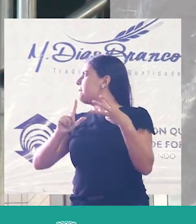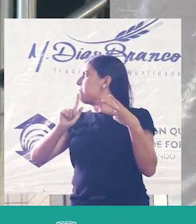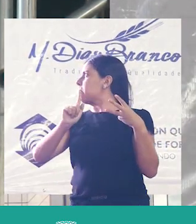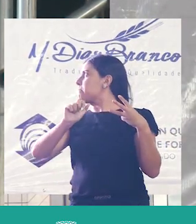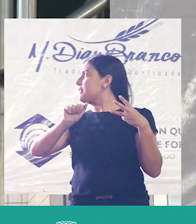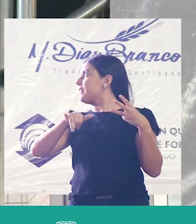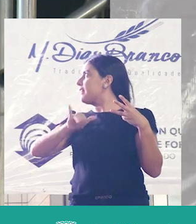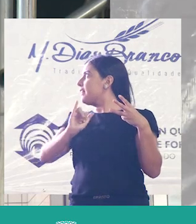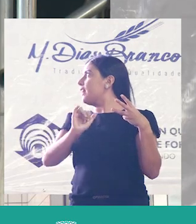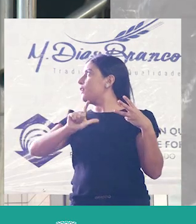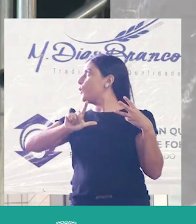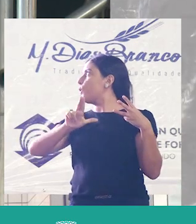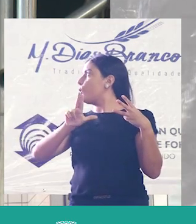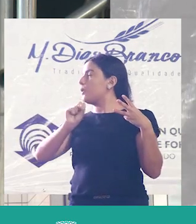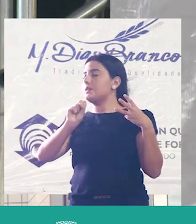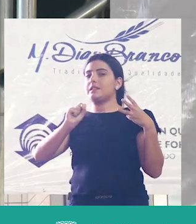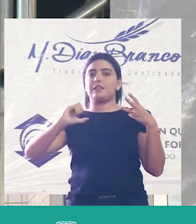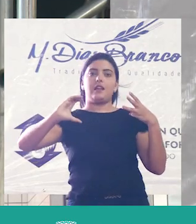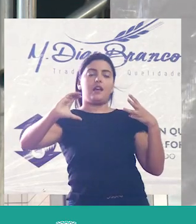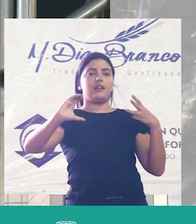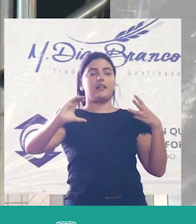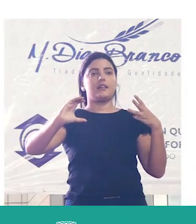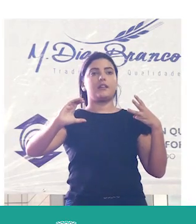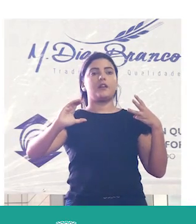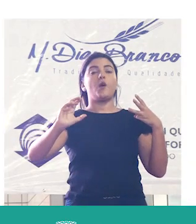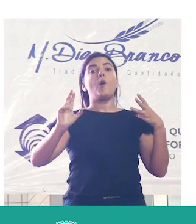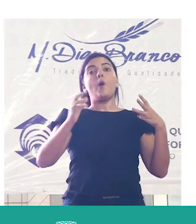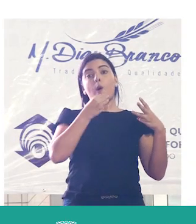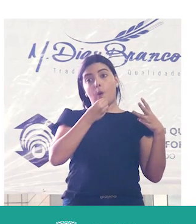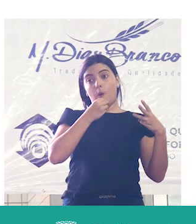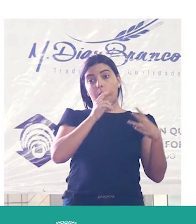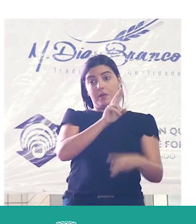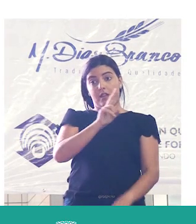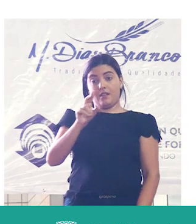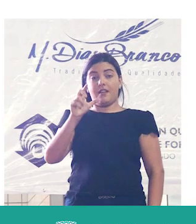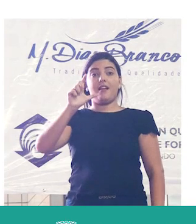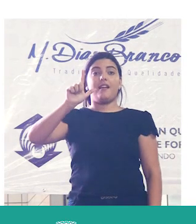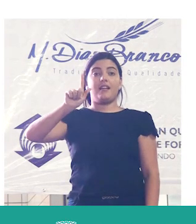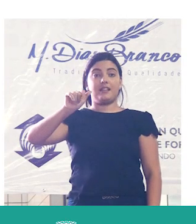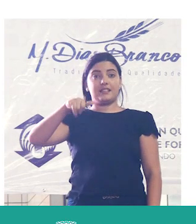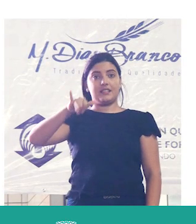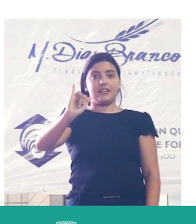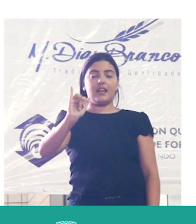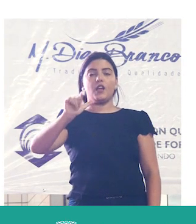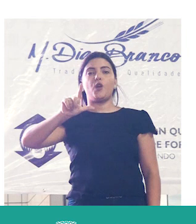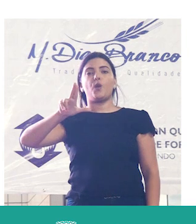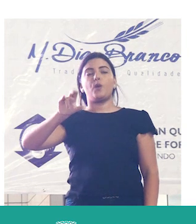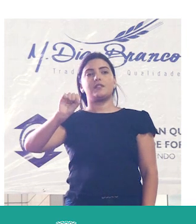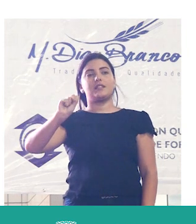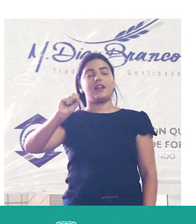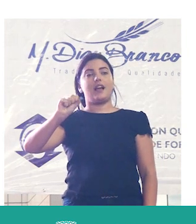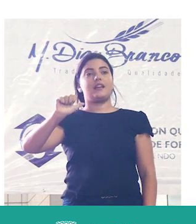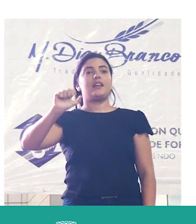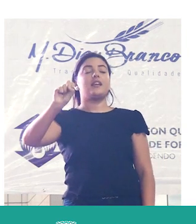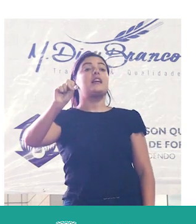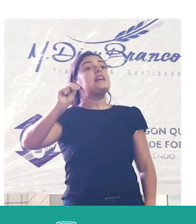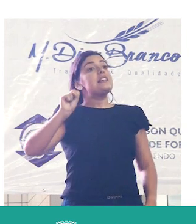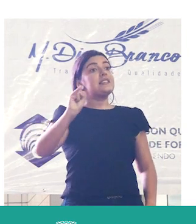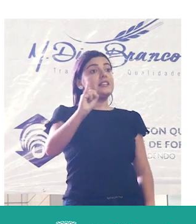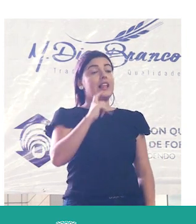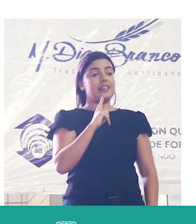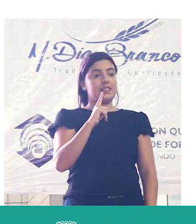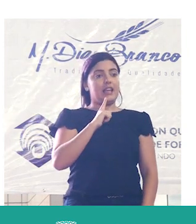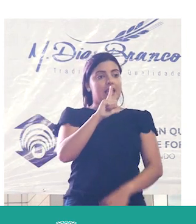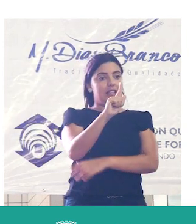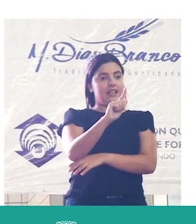Gay-Lussac. Segundo Gay-Lussac, quando uma reação química envolve gases, e